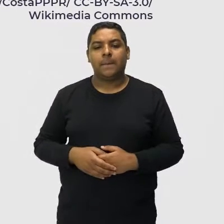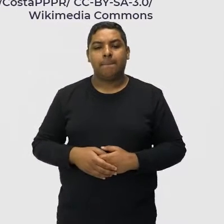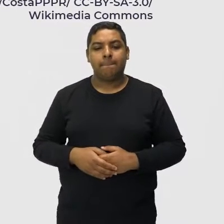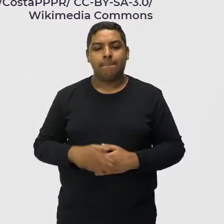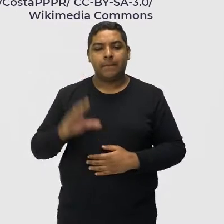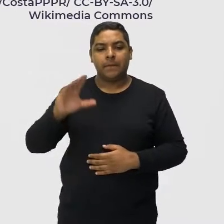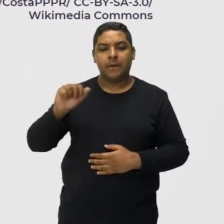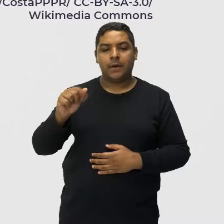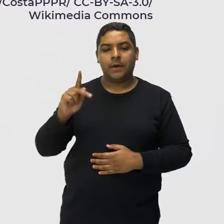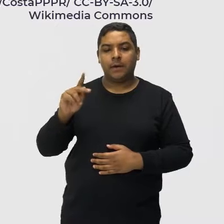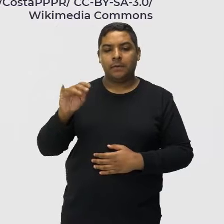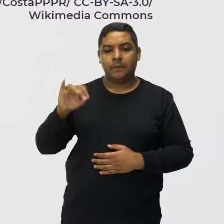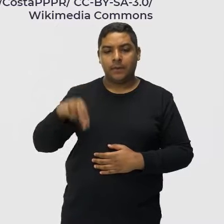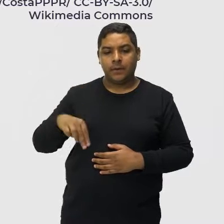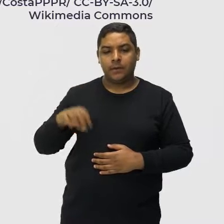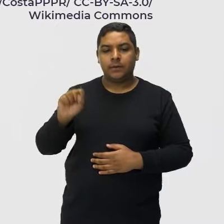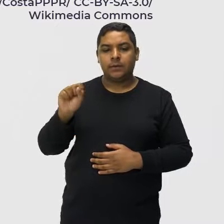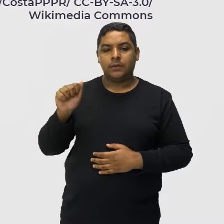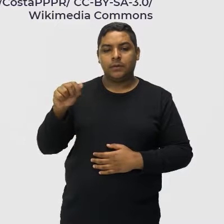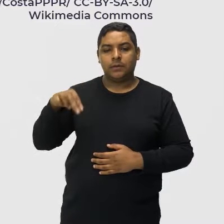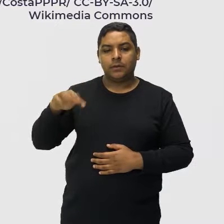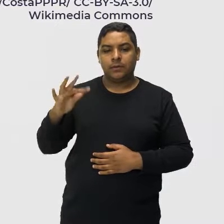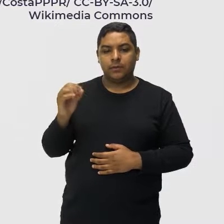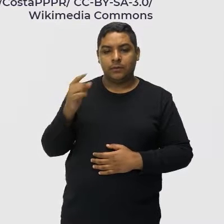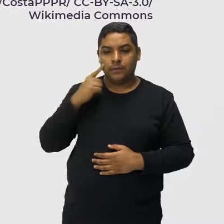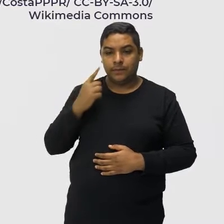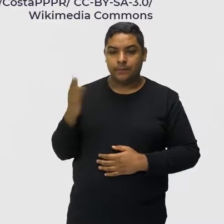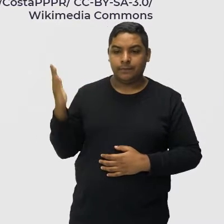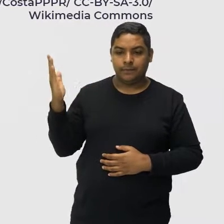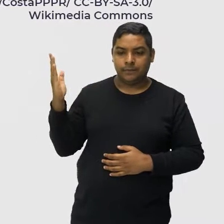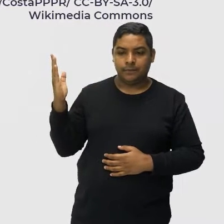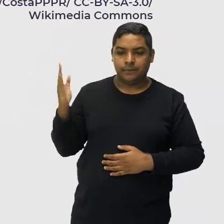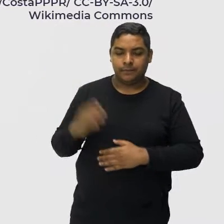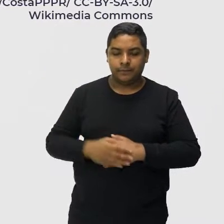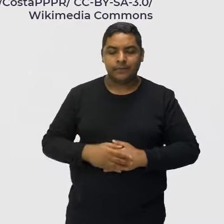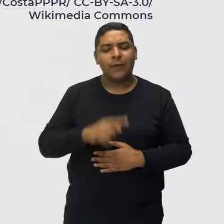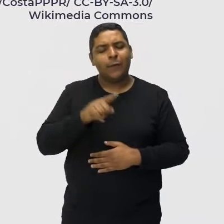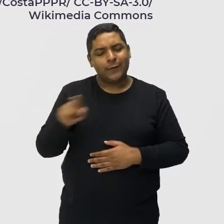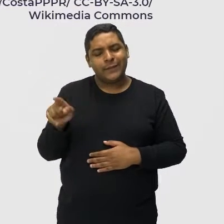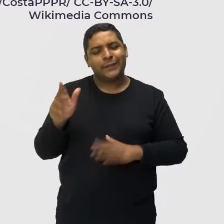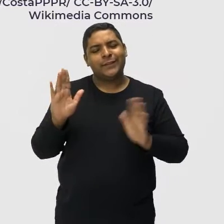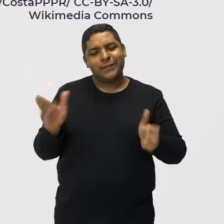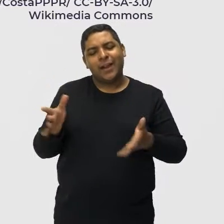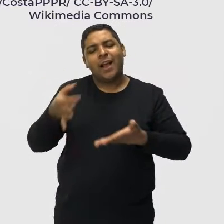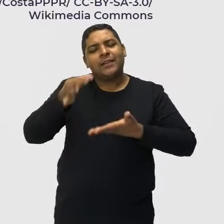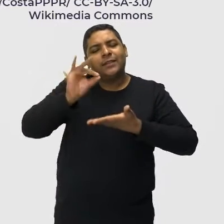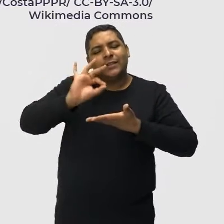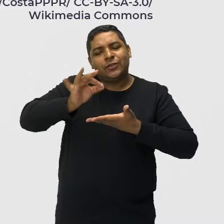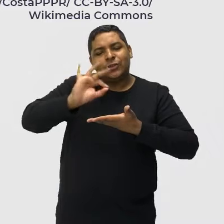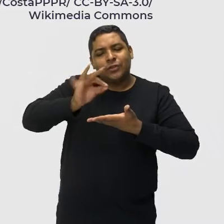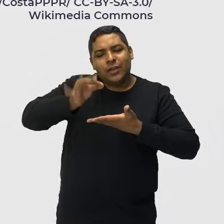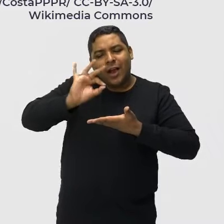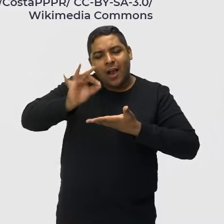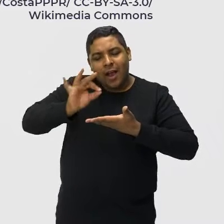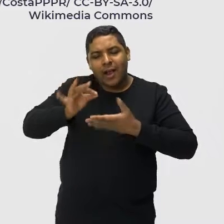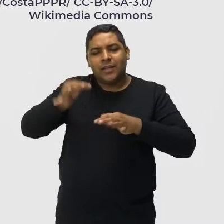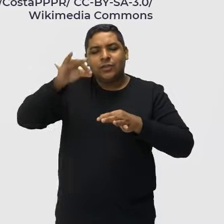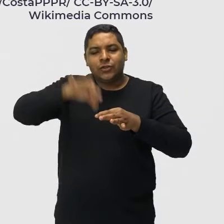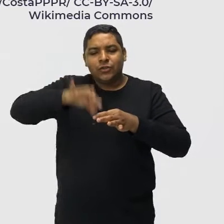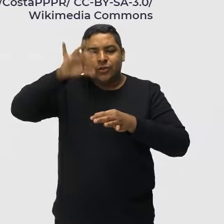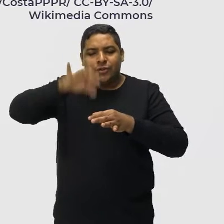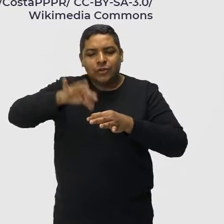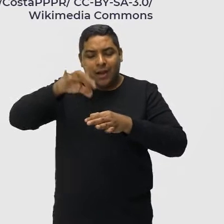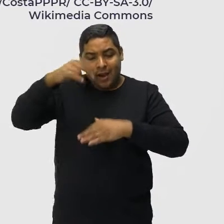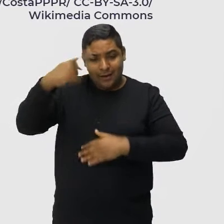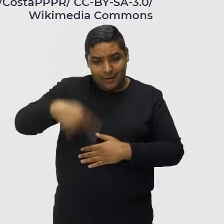delas, né, para a gente conhecer um pouquinho mais. Sei que provavelmente muitos de vocês tomam o chazinho, né? Faz parte aqui da nossa cultura